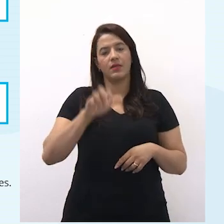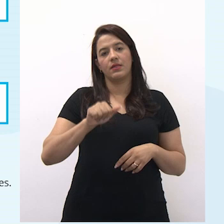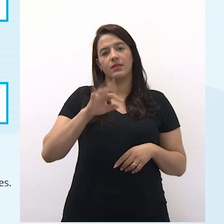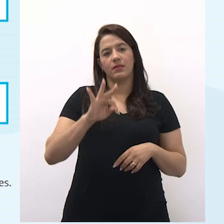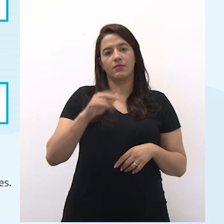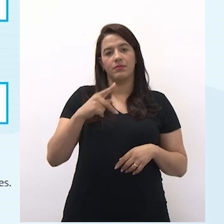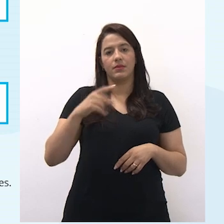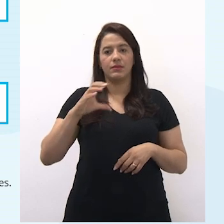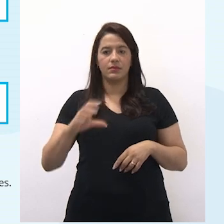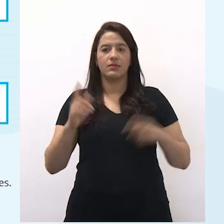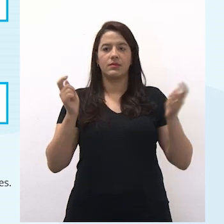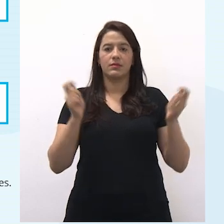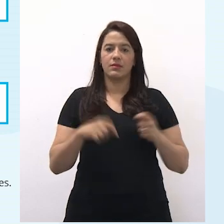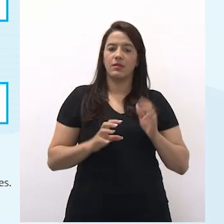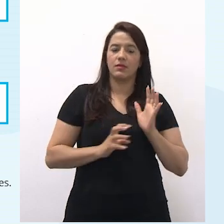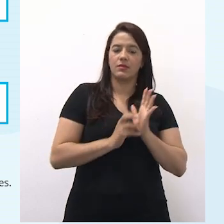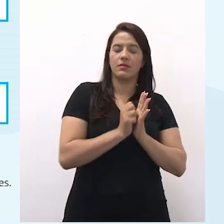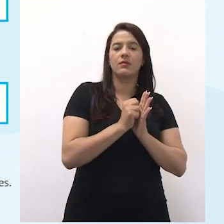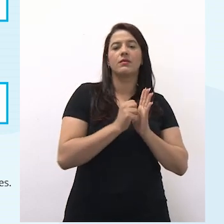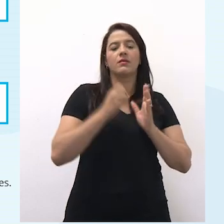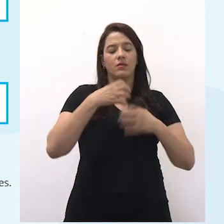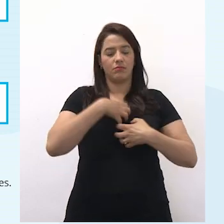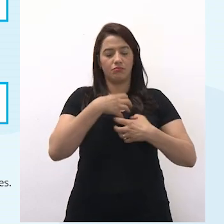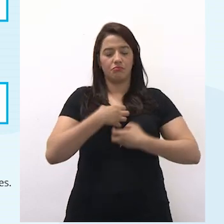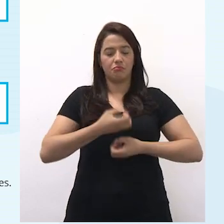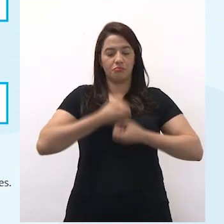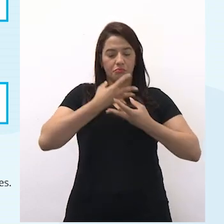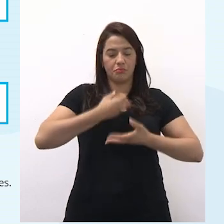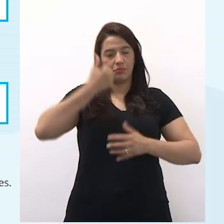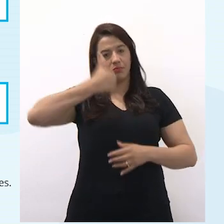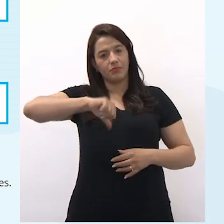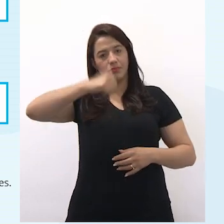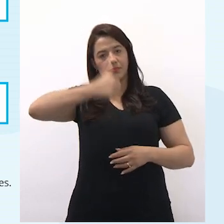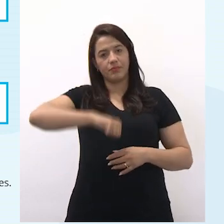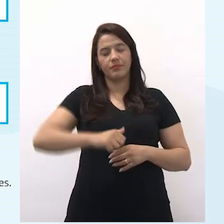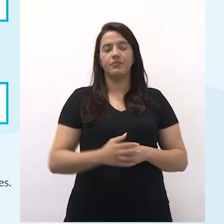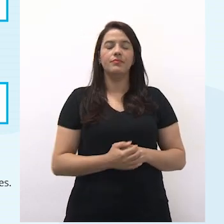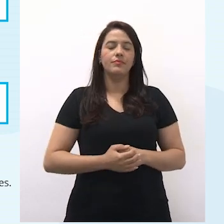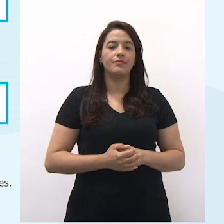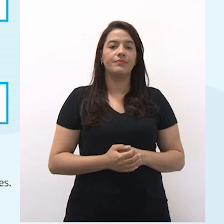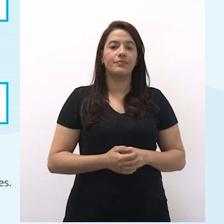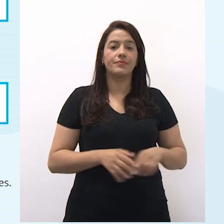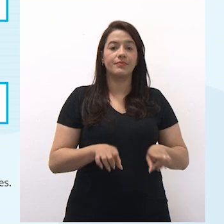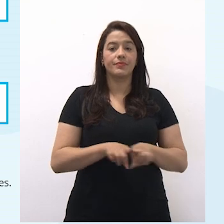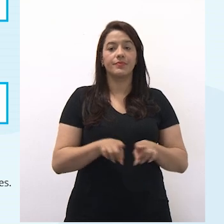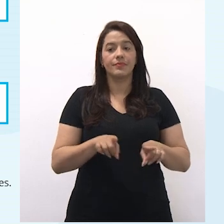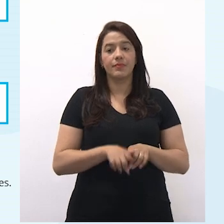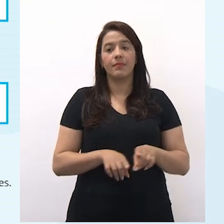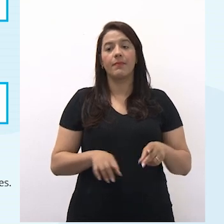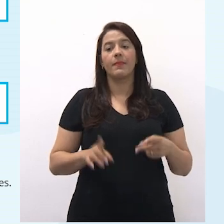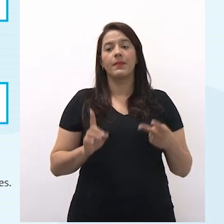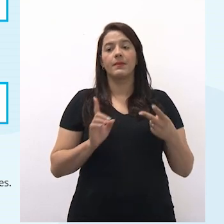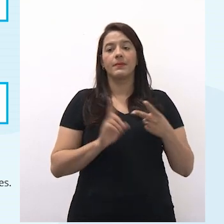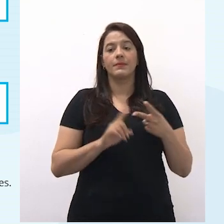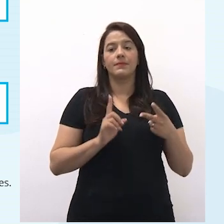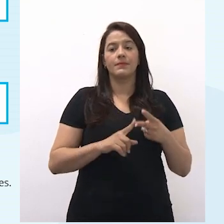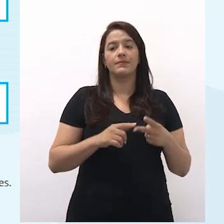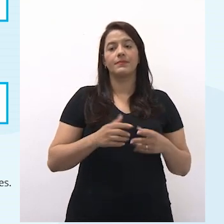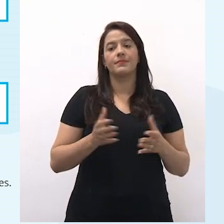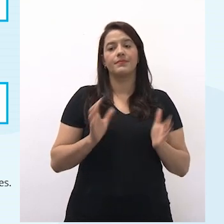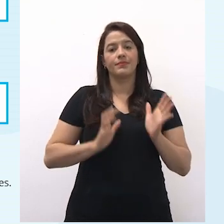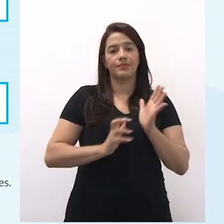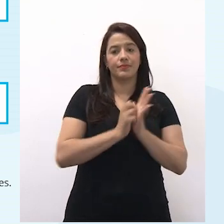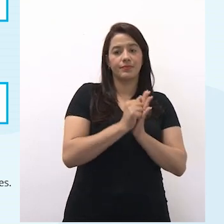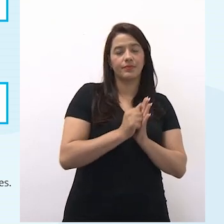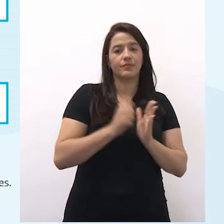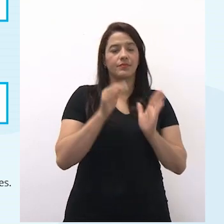relatórios devolutivas da autoavaliação socioemocional. Isso. Temos a autoavaliação socioemocional, né, que está aí, o preenchimento